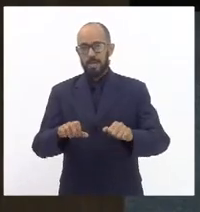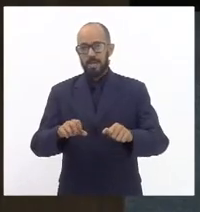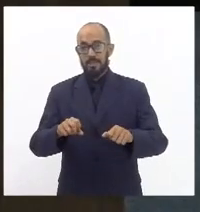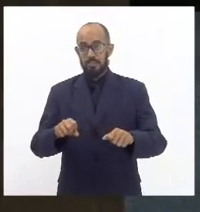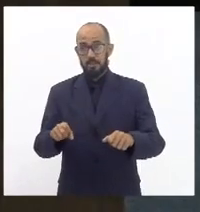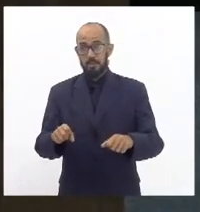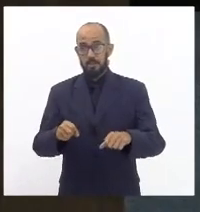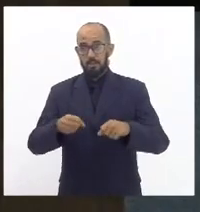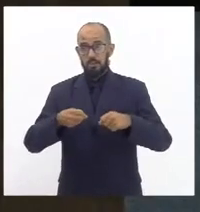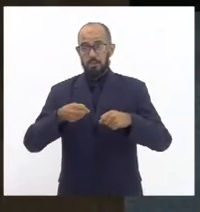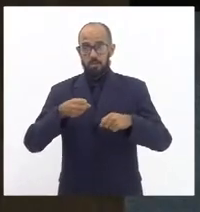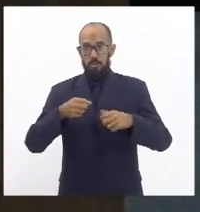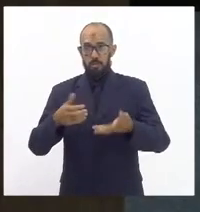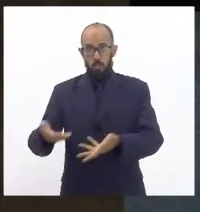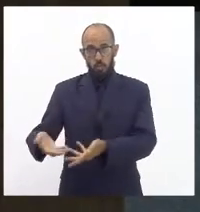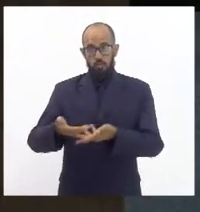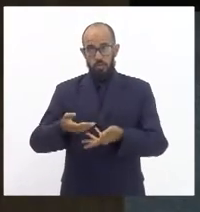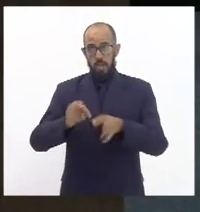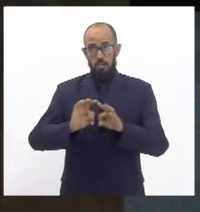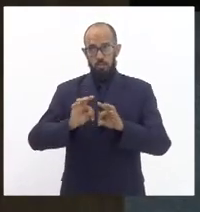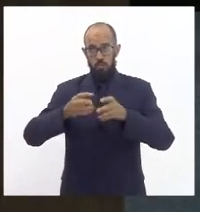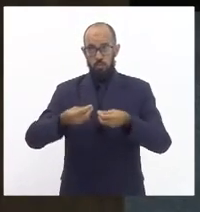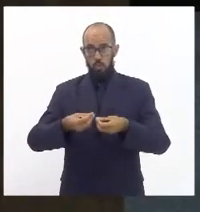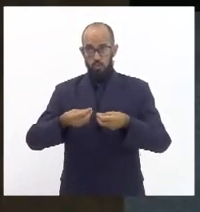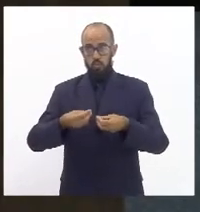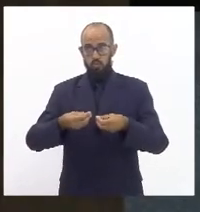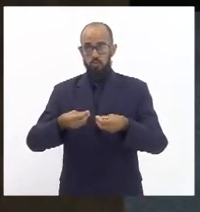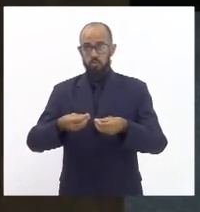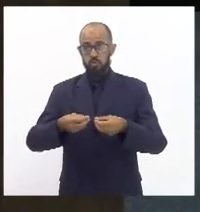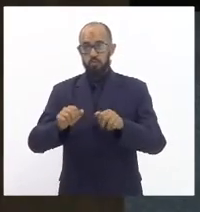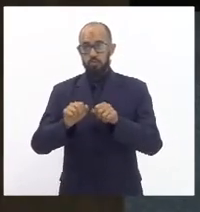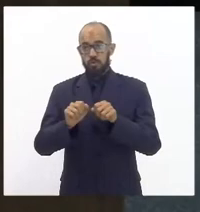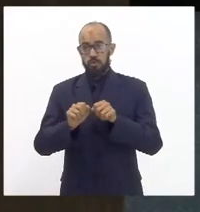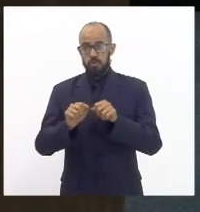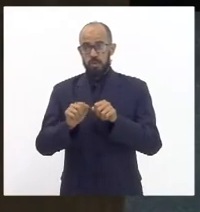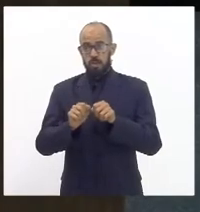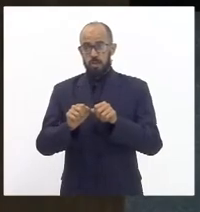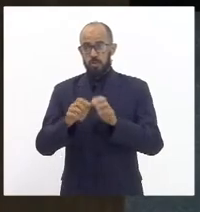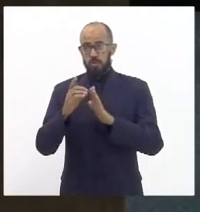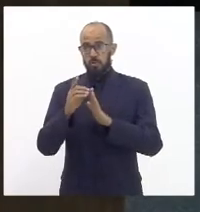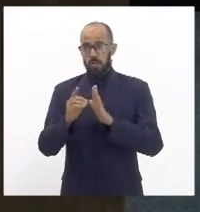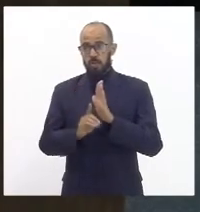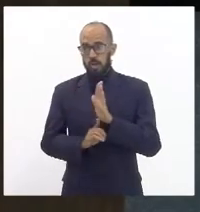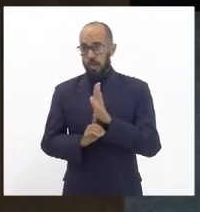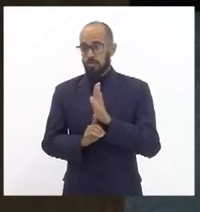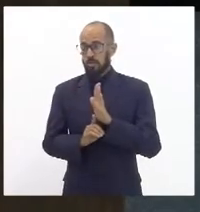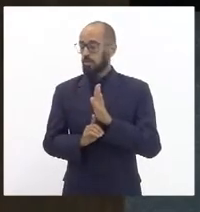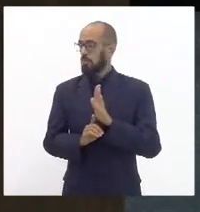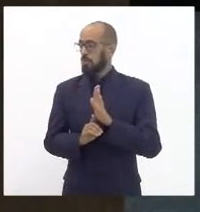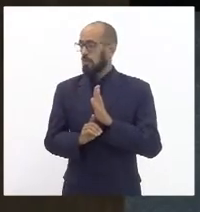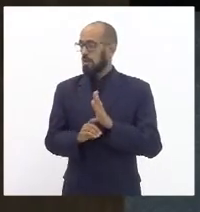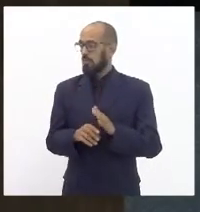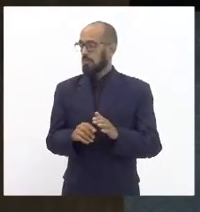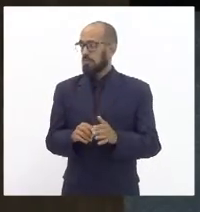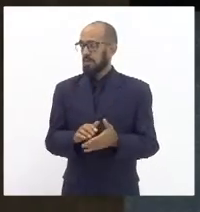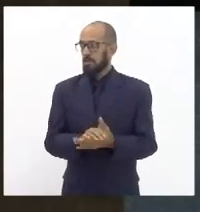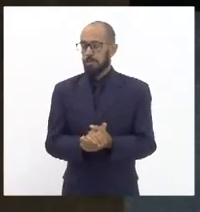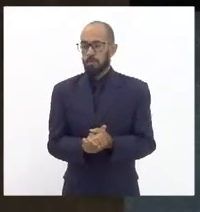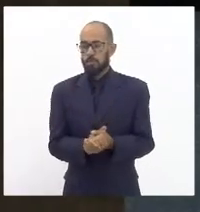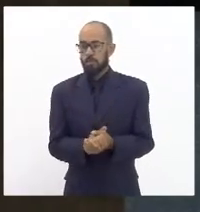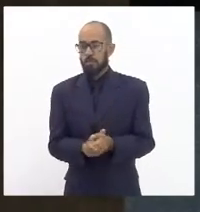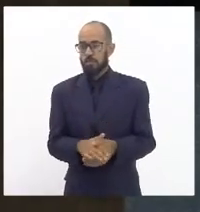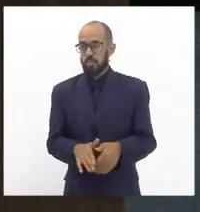então convidar a todos que ainda não fizeram a sua declaração que irão fazer os que já fizeram